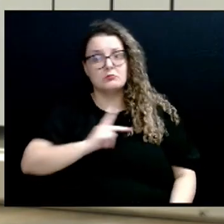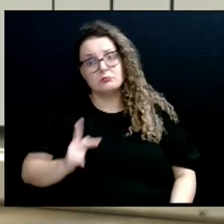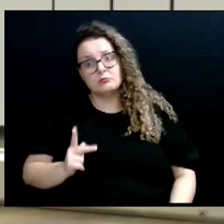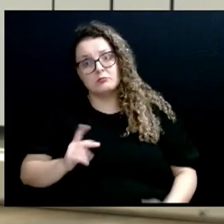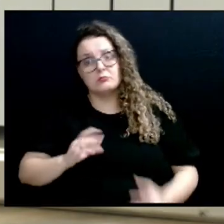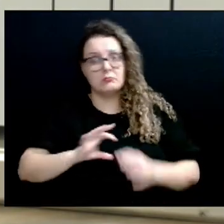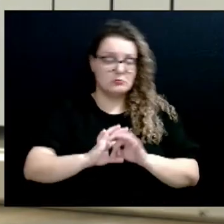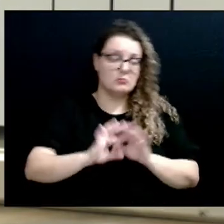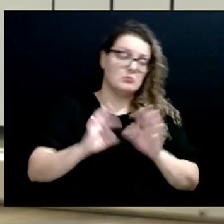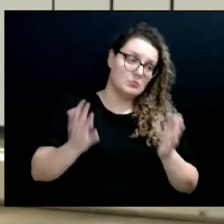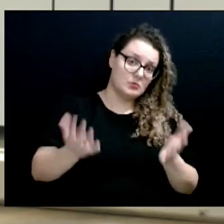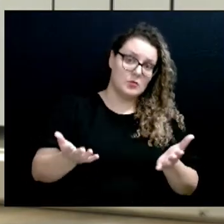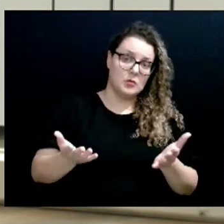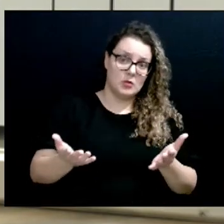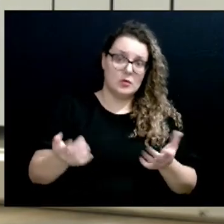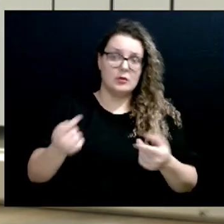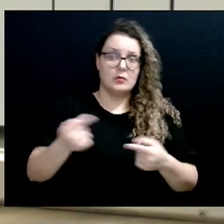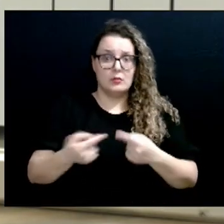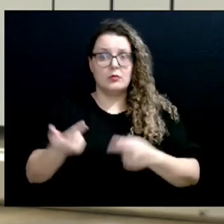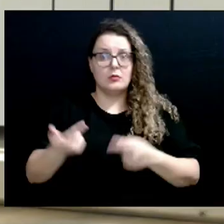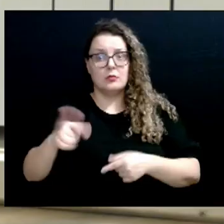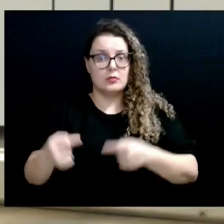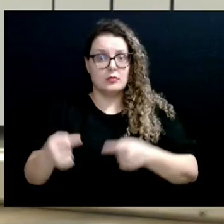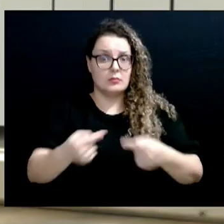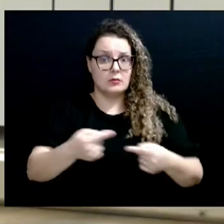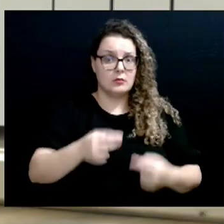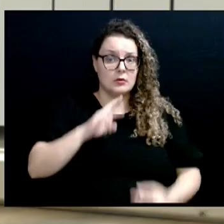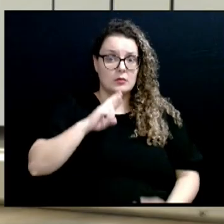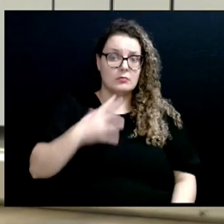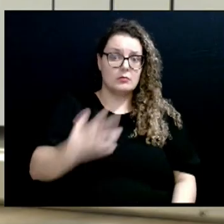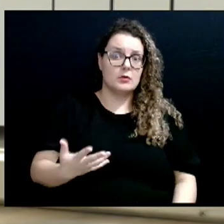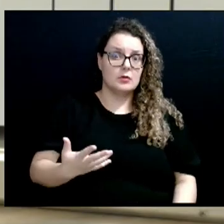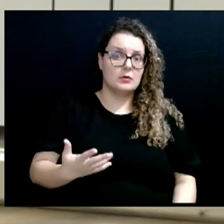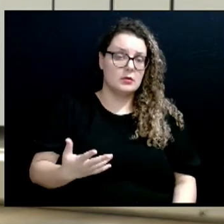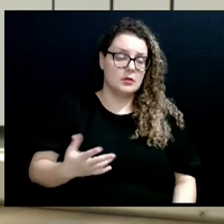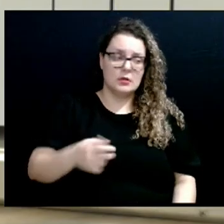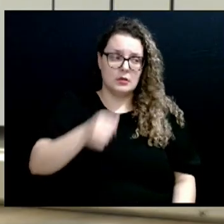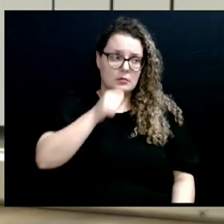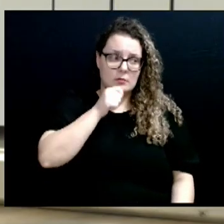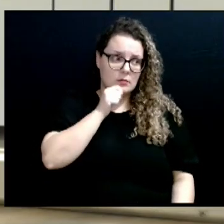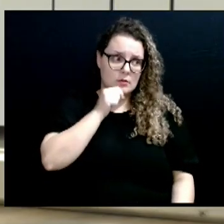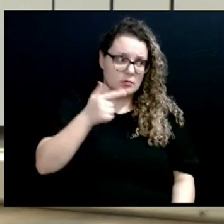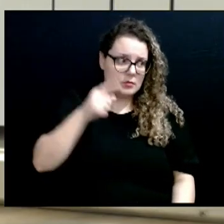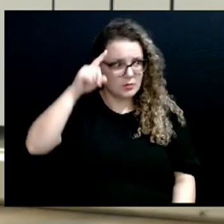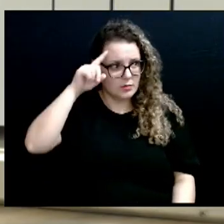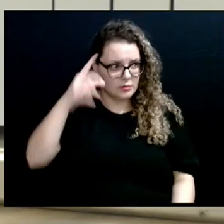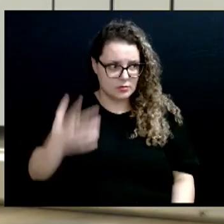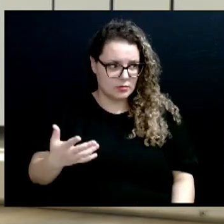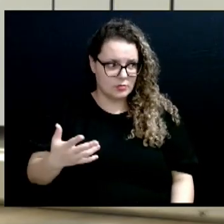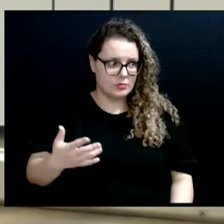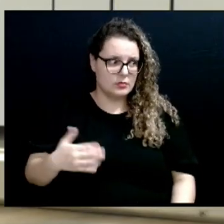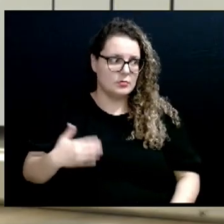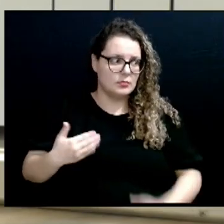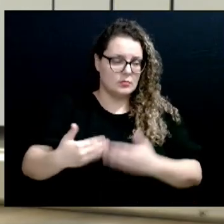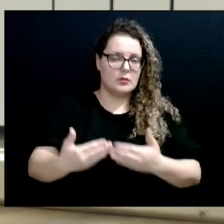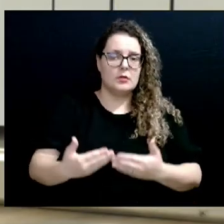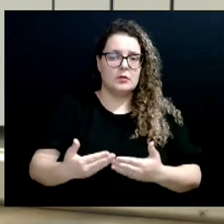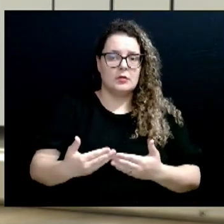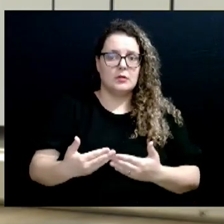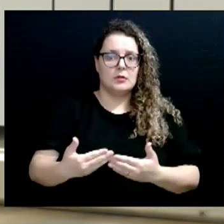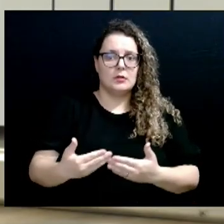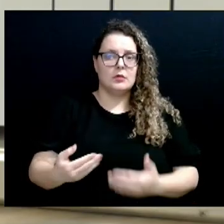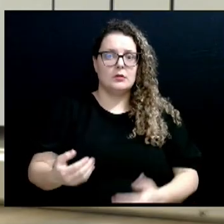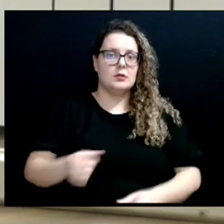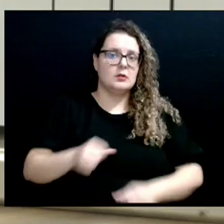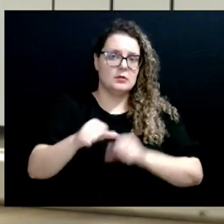esse assunto continue sendo debatido para resolver, mas ainda não tem data para que entre em vigor essa mudança, por